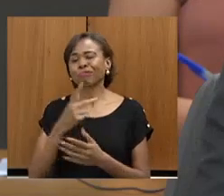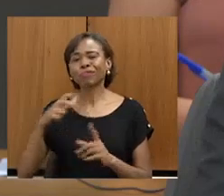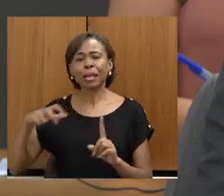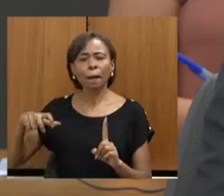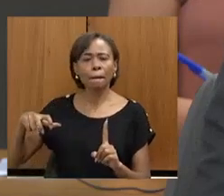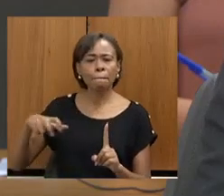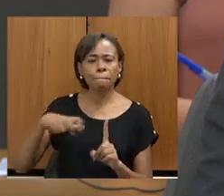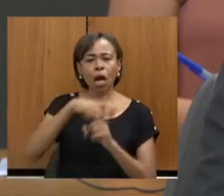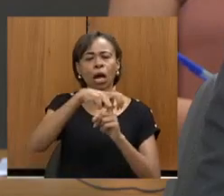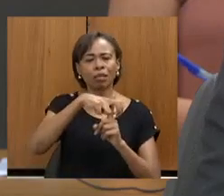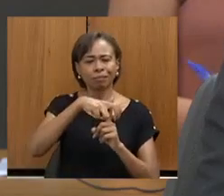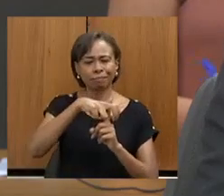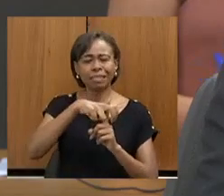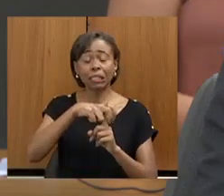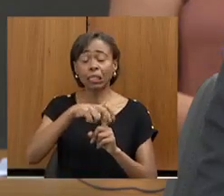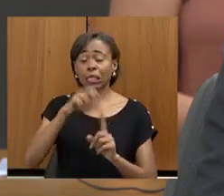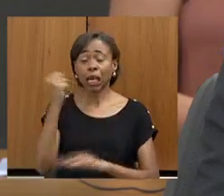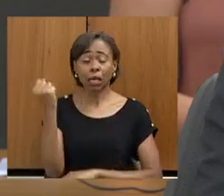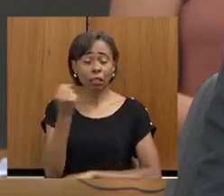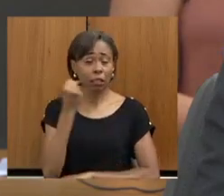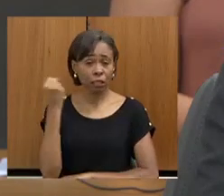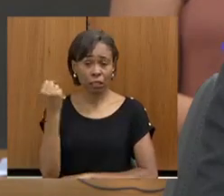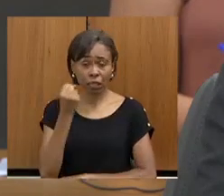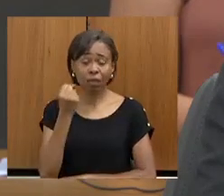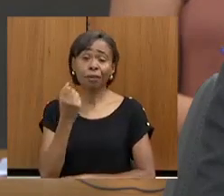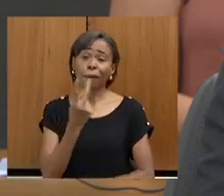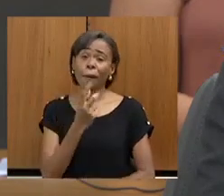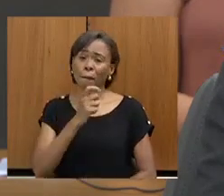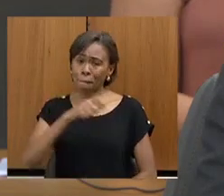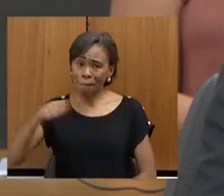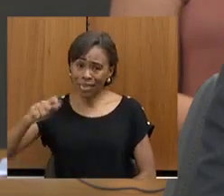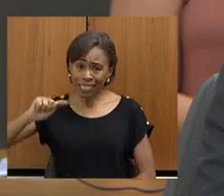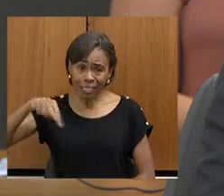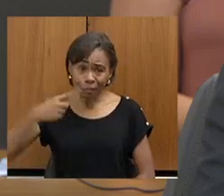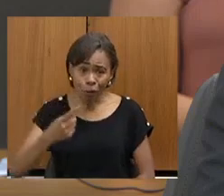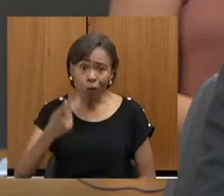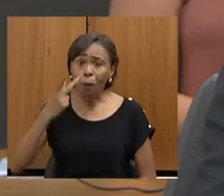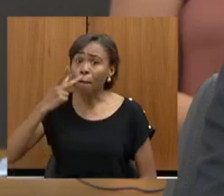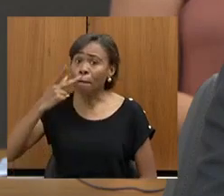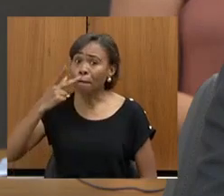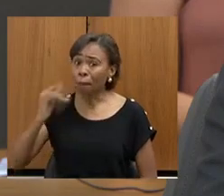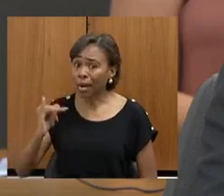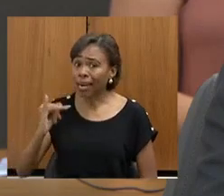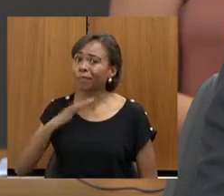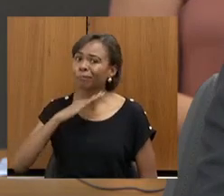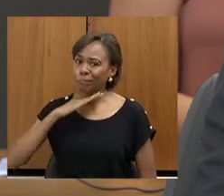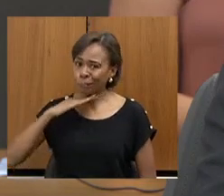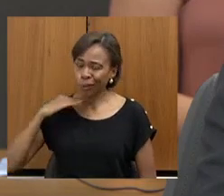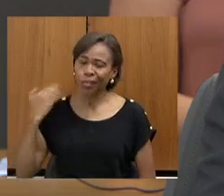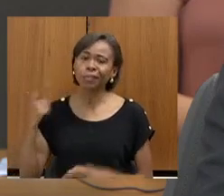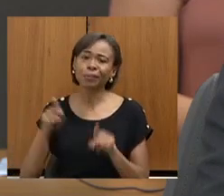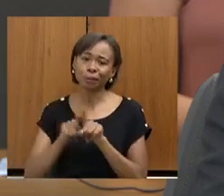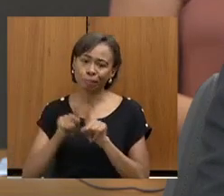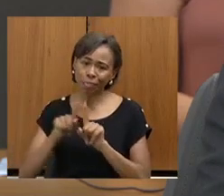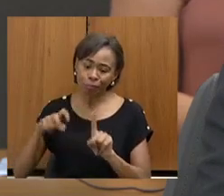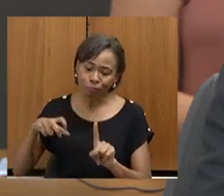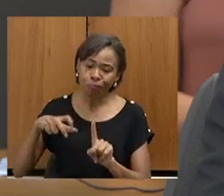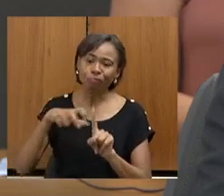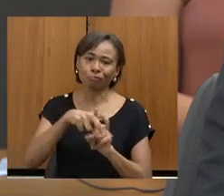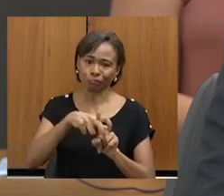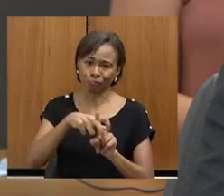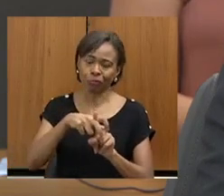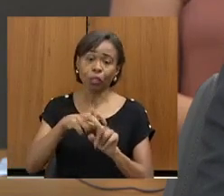carro e, poucos meses depois, perdeu seu pai também em um trágico acidente de carro.